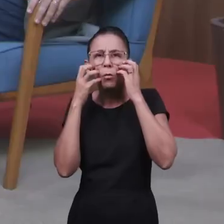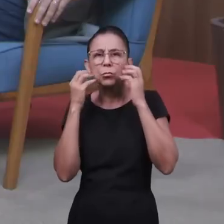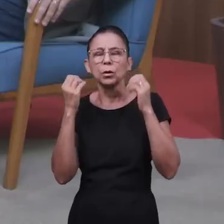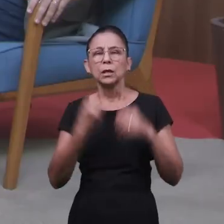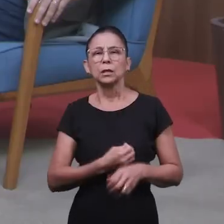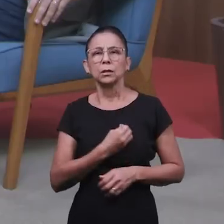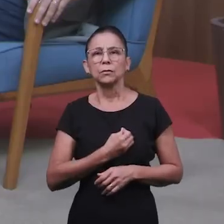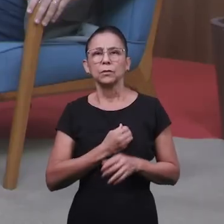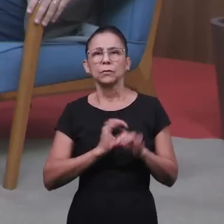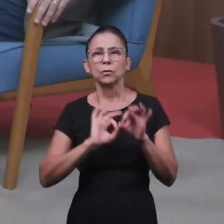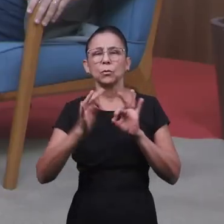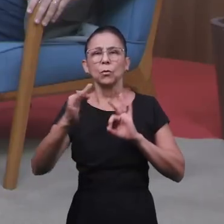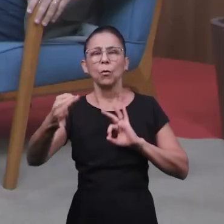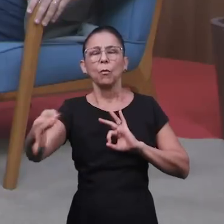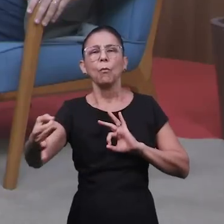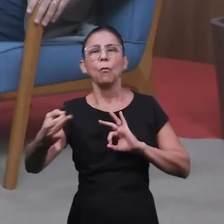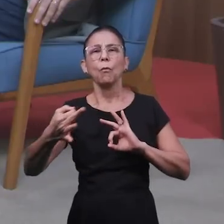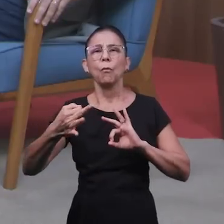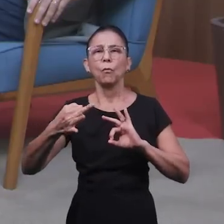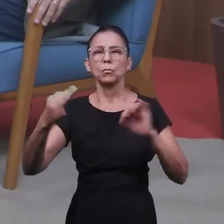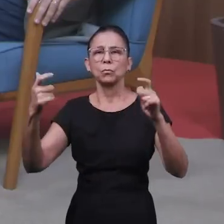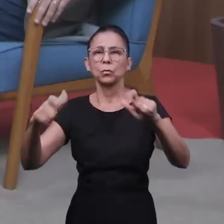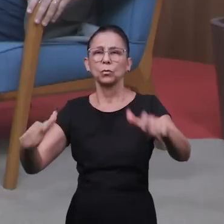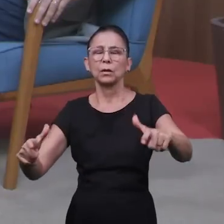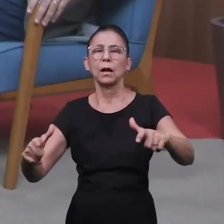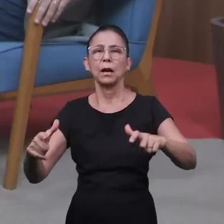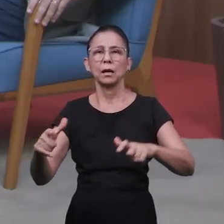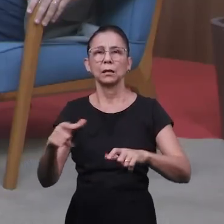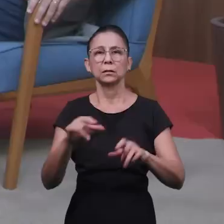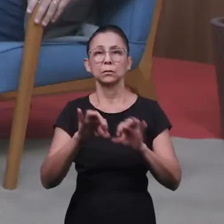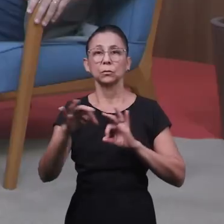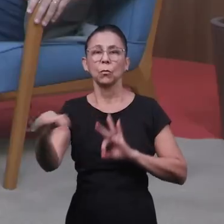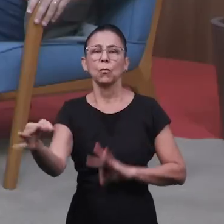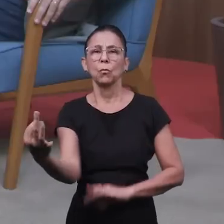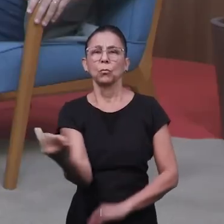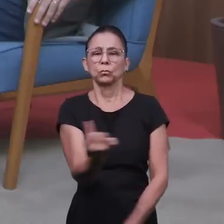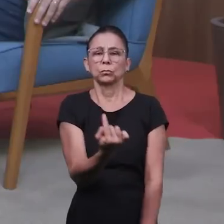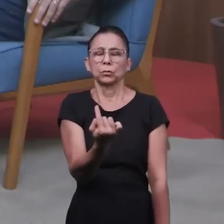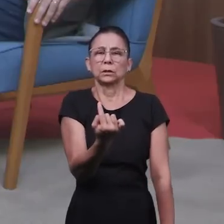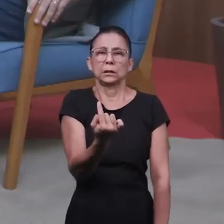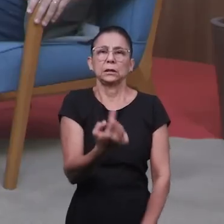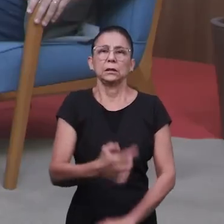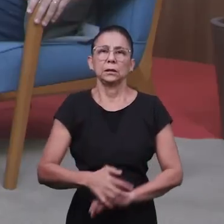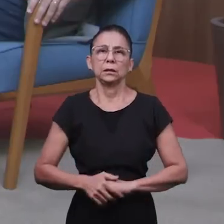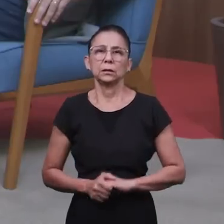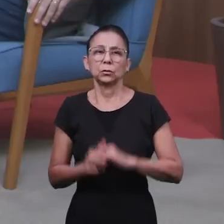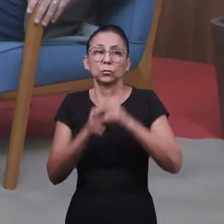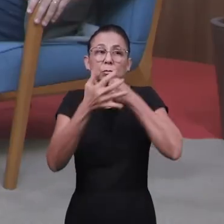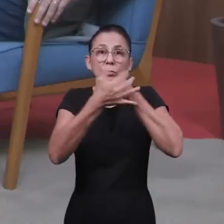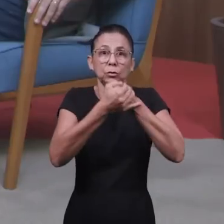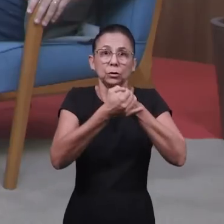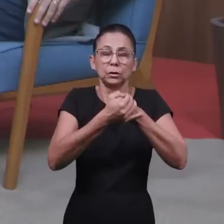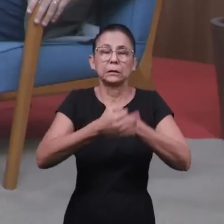pessoas religiosas, até vivendo nas superstições, nos misticismos,